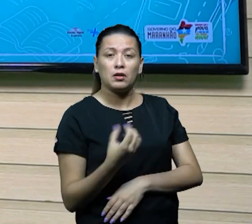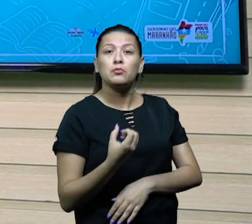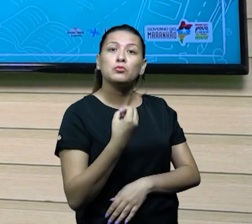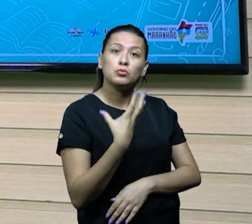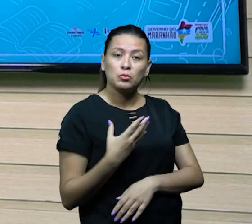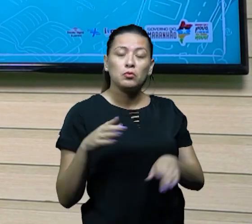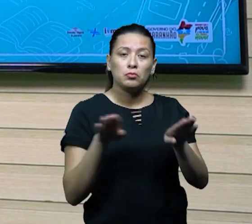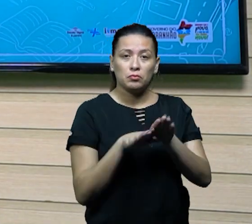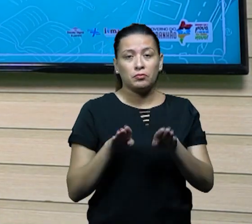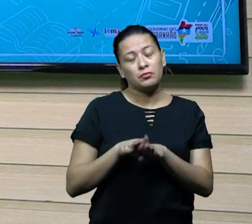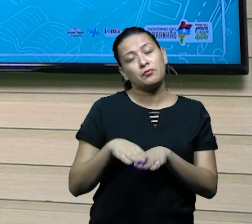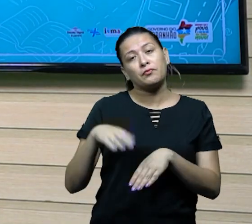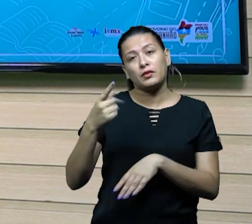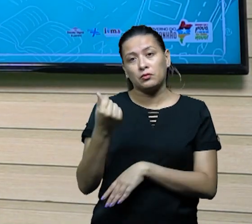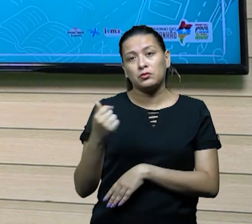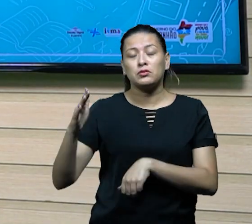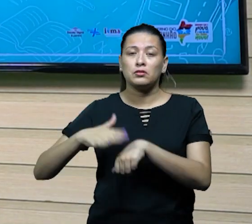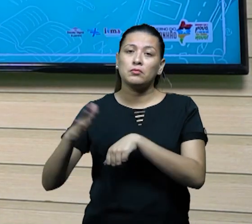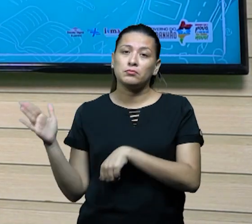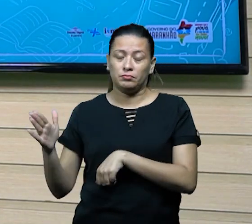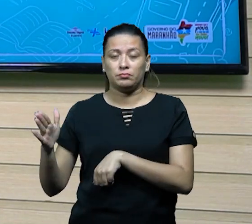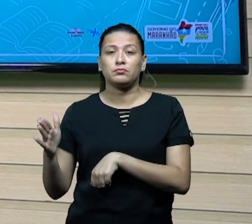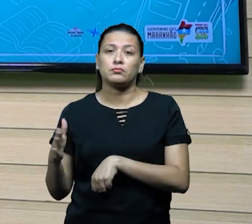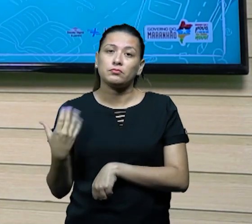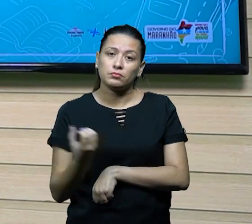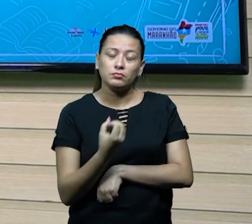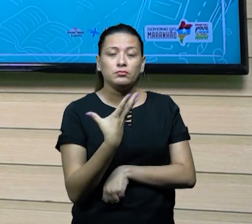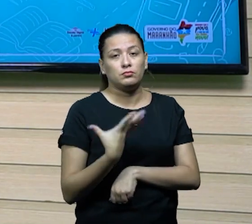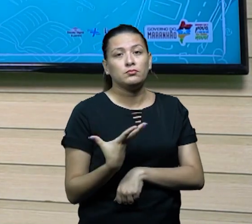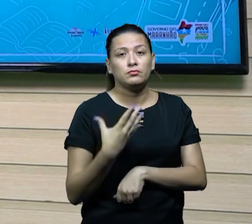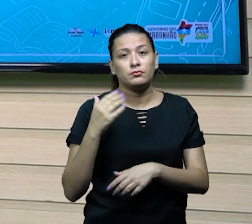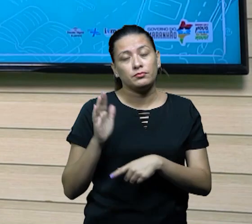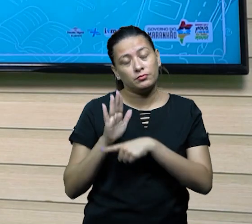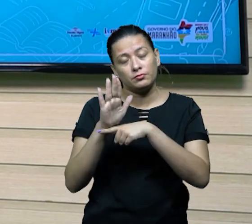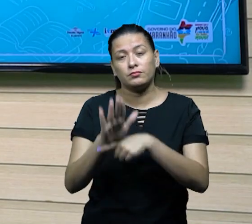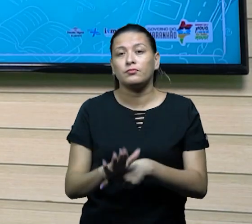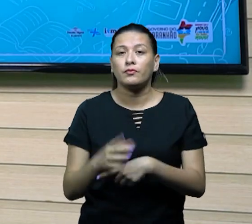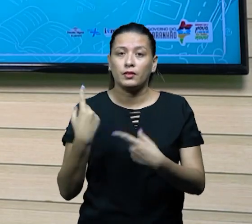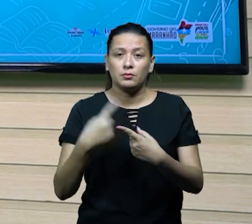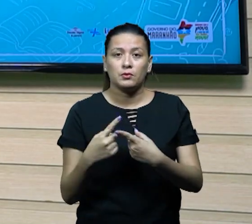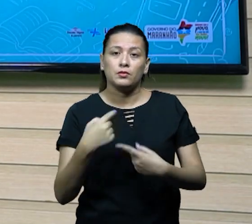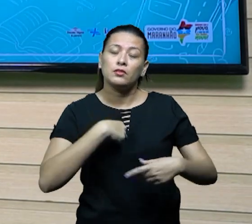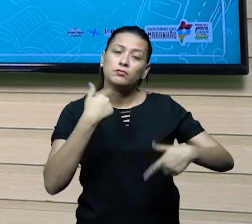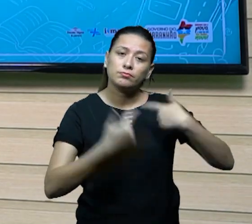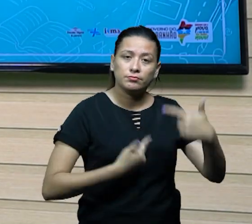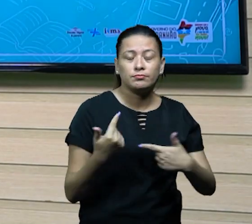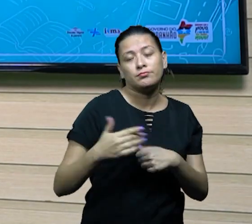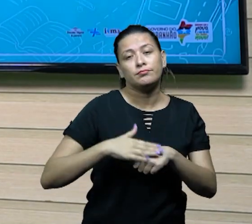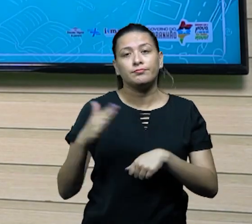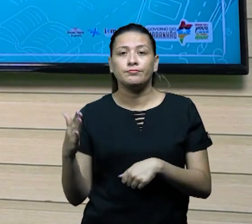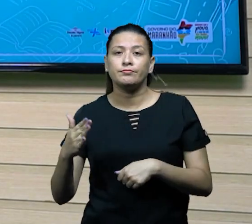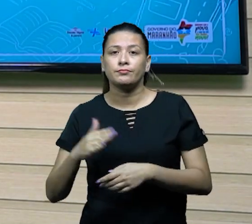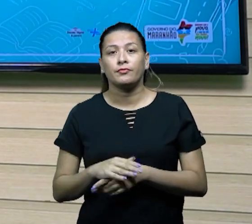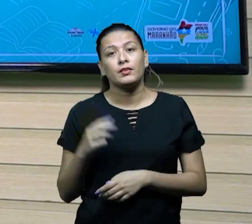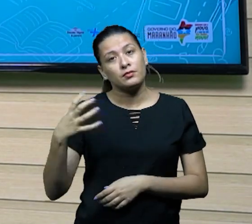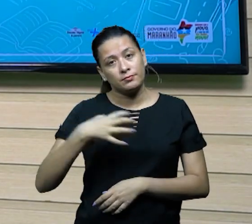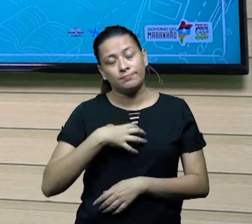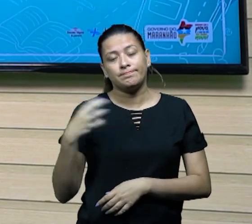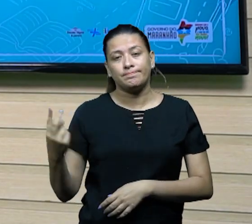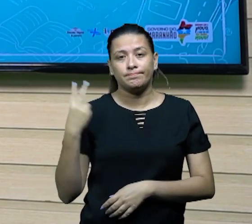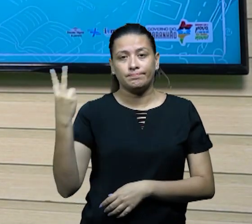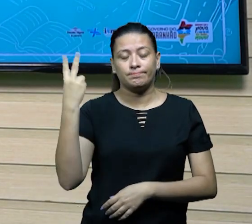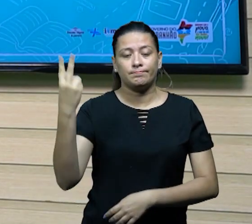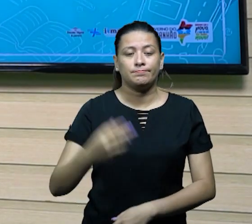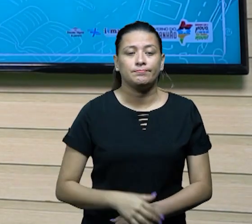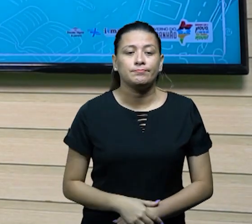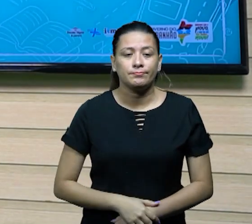ele pagou o meu salário, até um bônus a mim para extra, não estava no meu contrato, mas ele me deu uma bonificação, porque eu fiz determinada tarefa, ou seja,